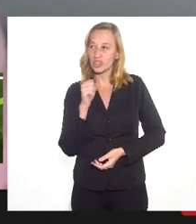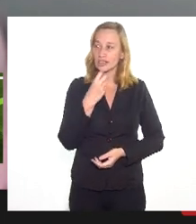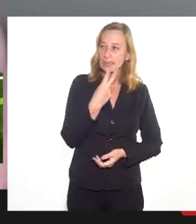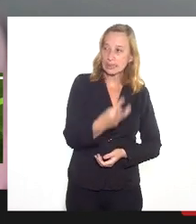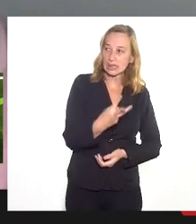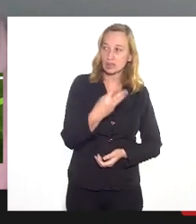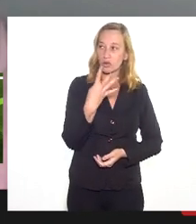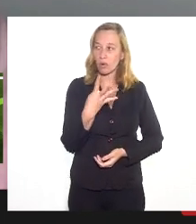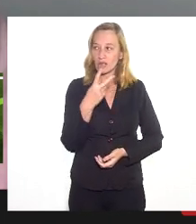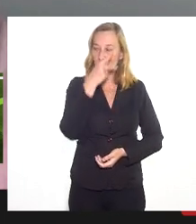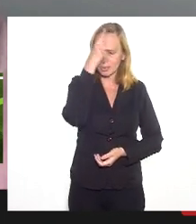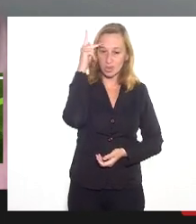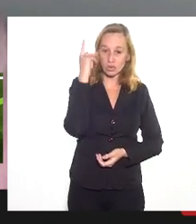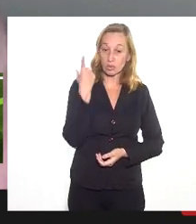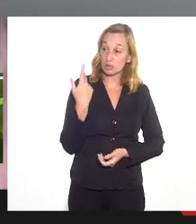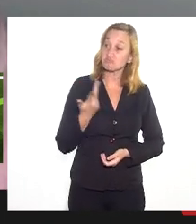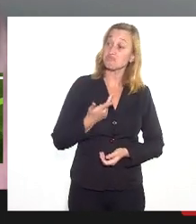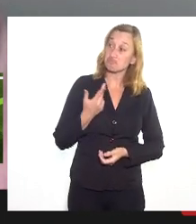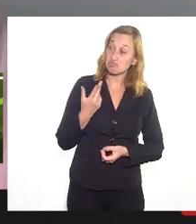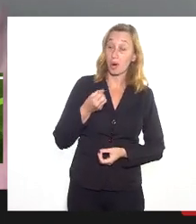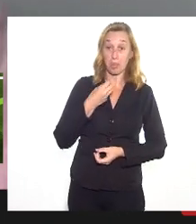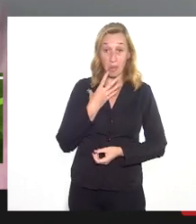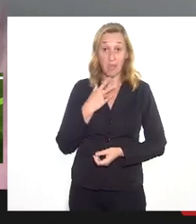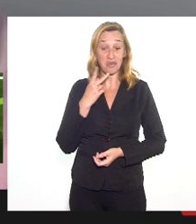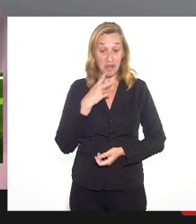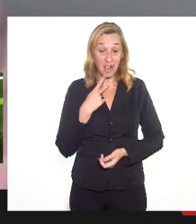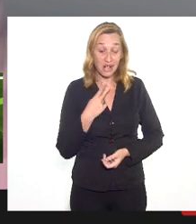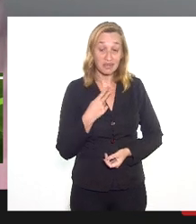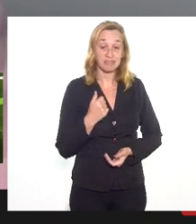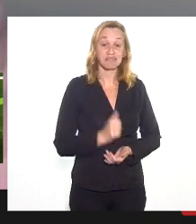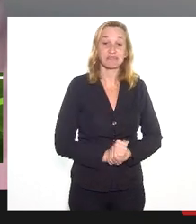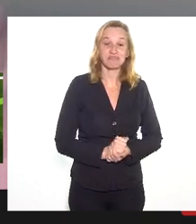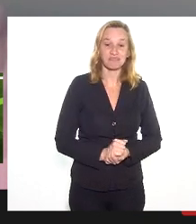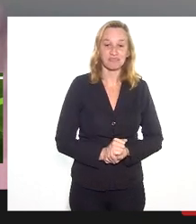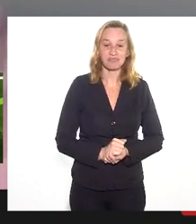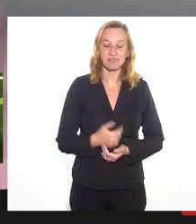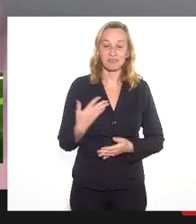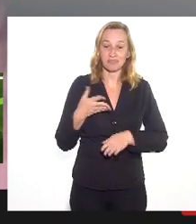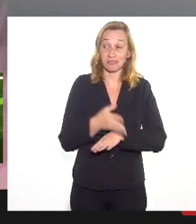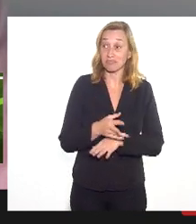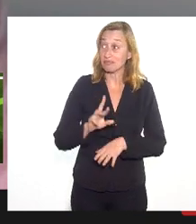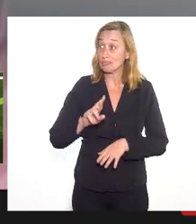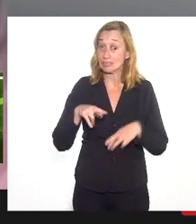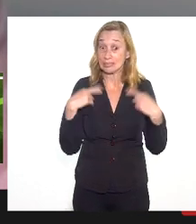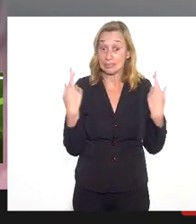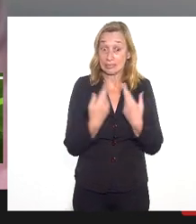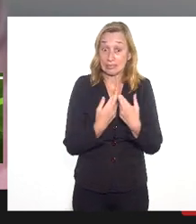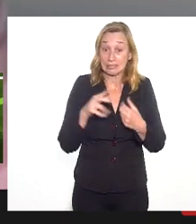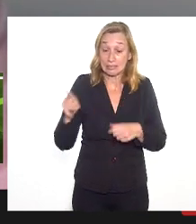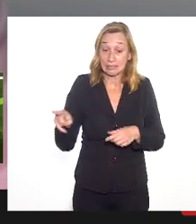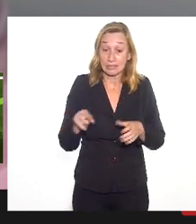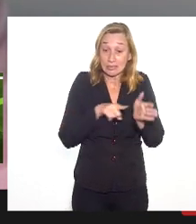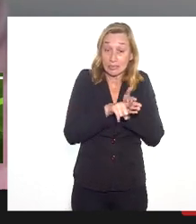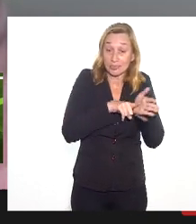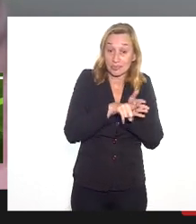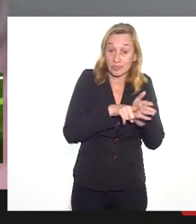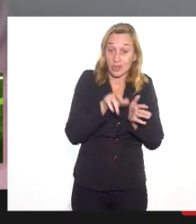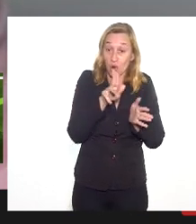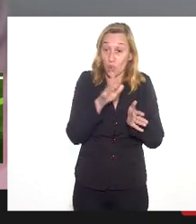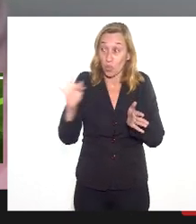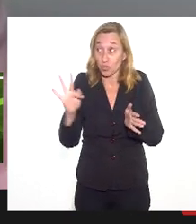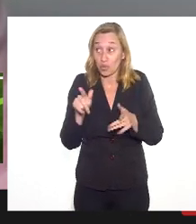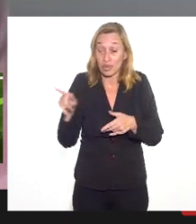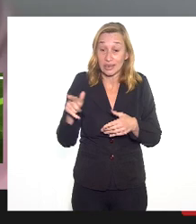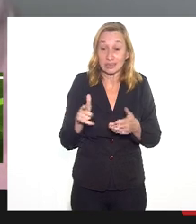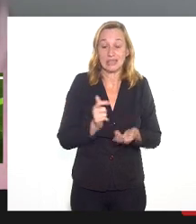intervenções muito, muito ricas, muito qualificadas, e eu estou aqui na iminência de entrar na reunião do grupo de pesquisas que eu coordeno na UF, que eu mantenho lá